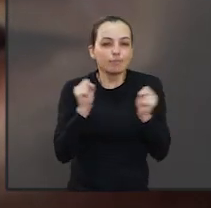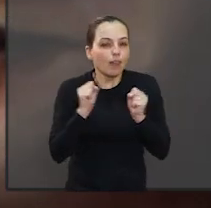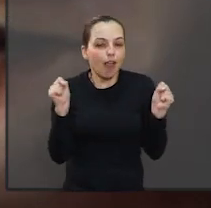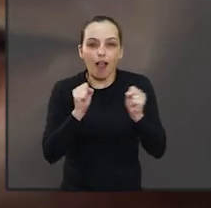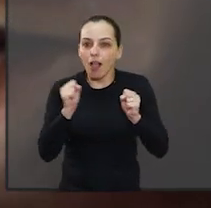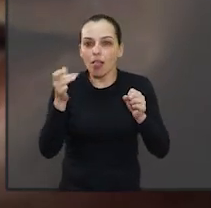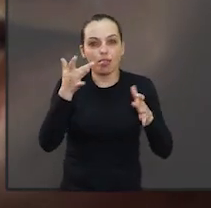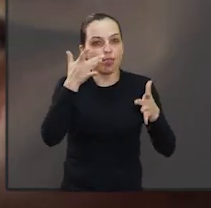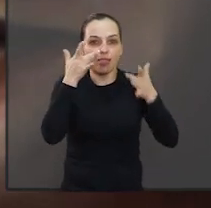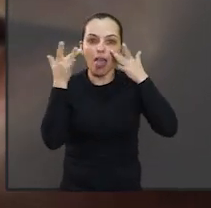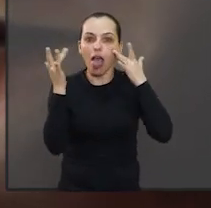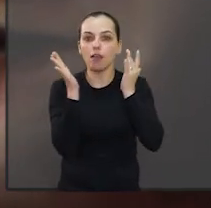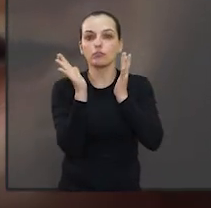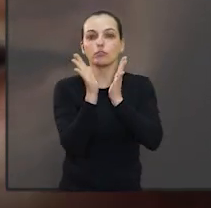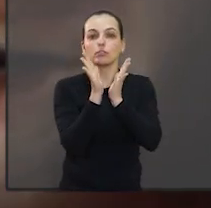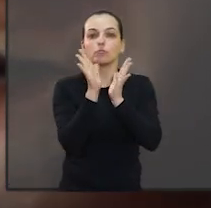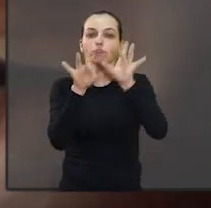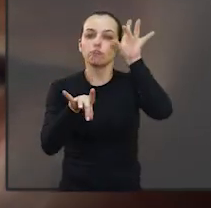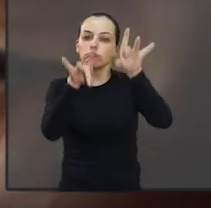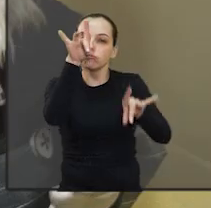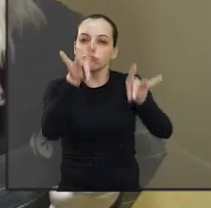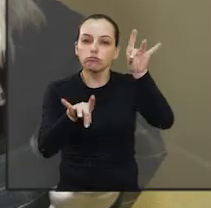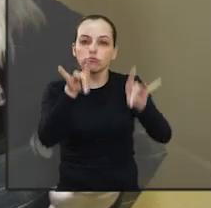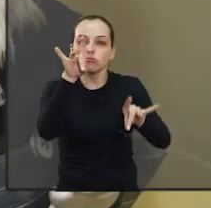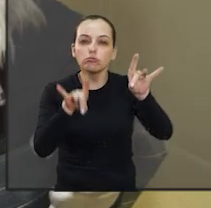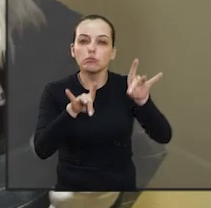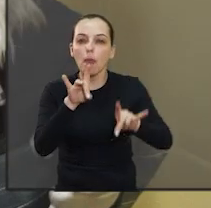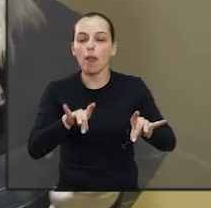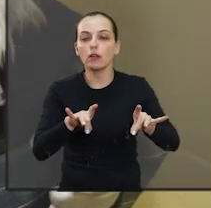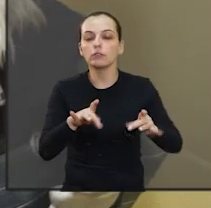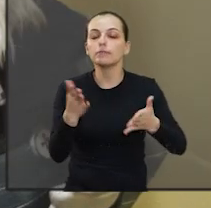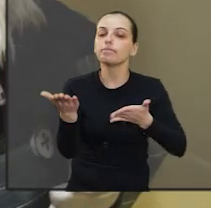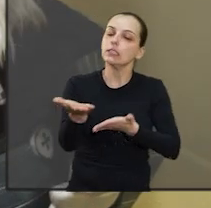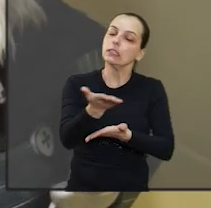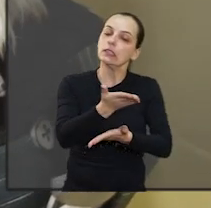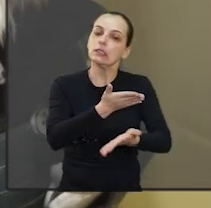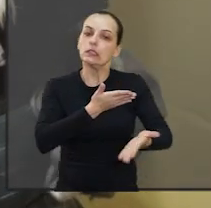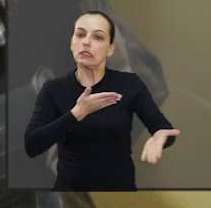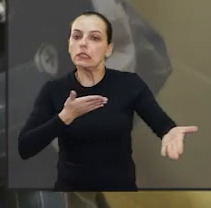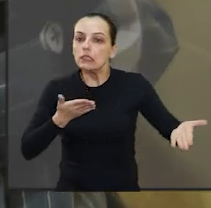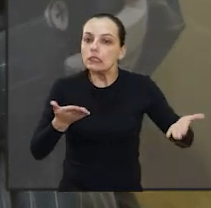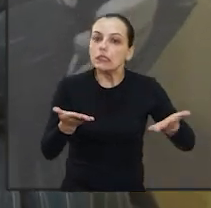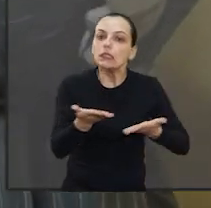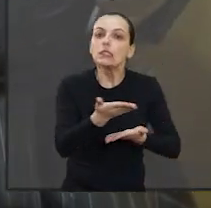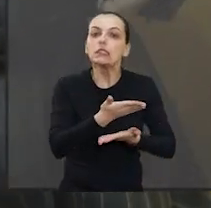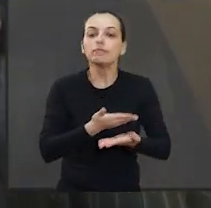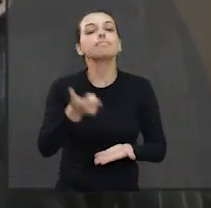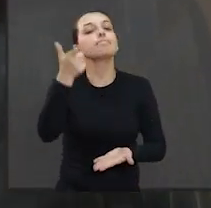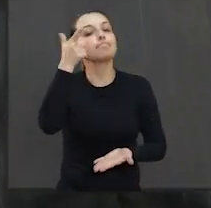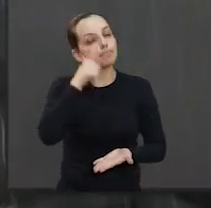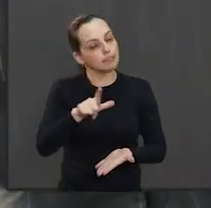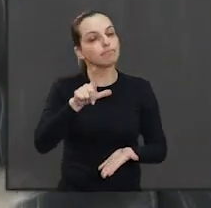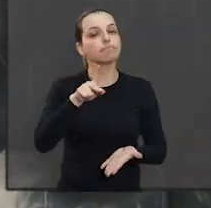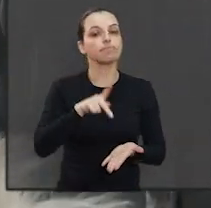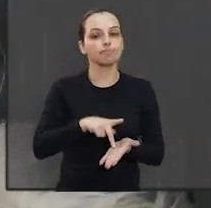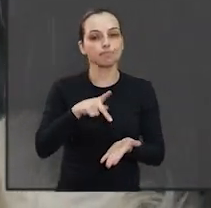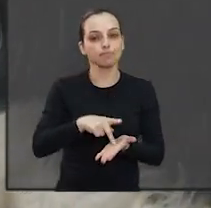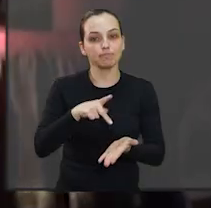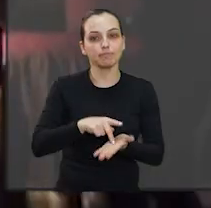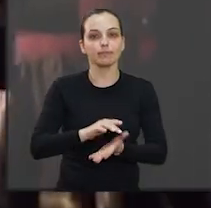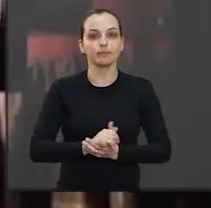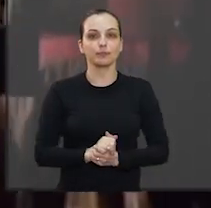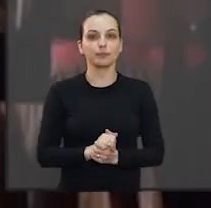bonecos são tem a ver com todo esse estudo prévio do texto, da história, da personalidade de cada